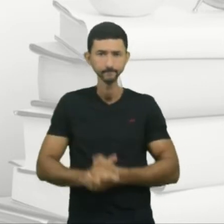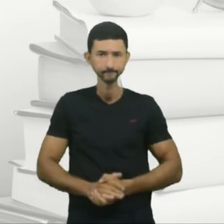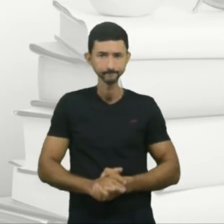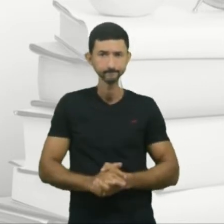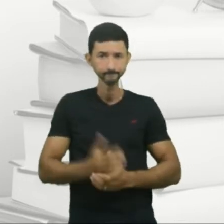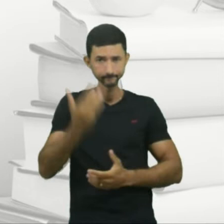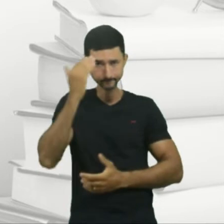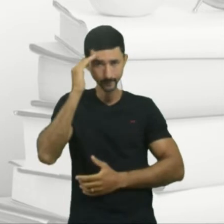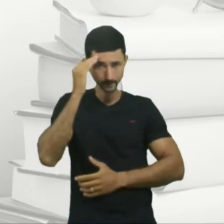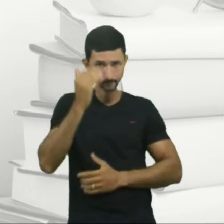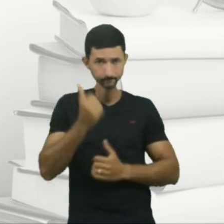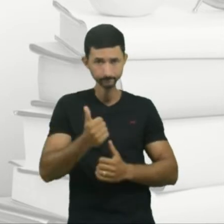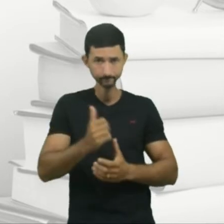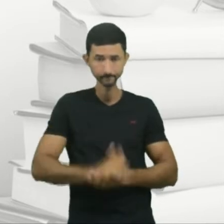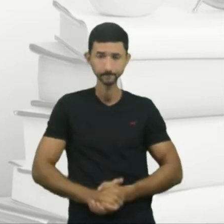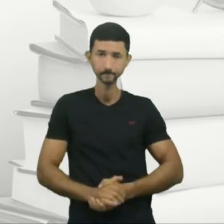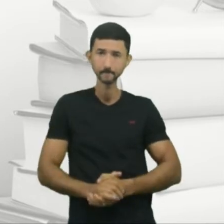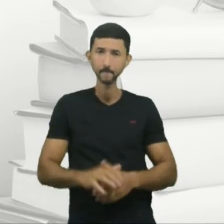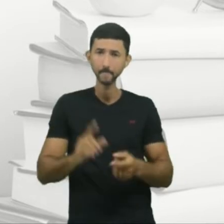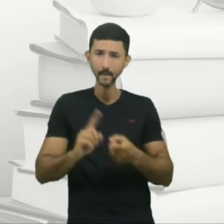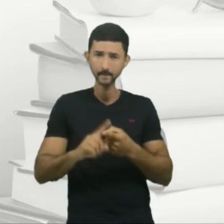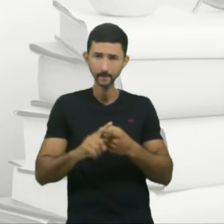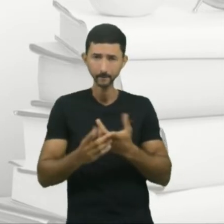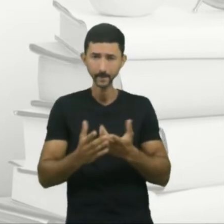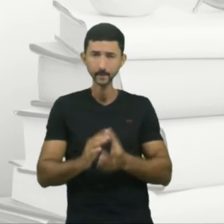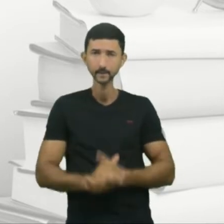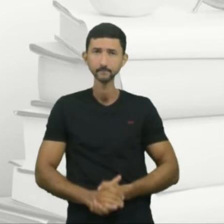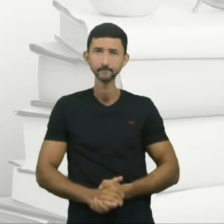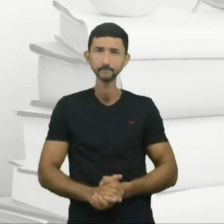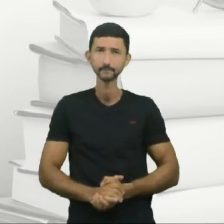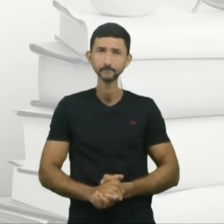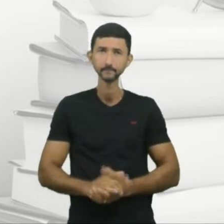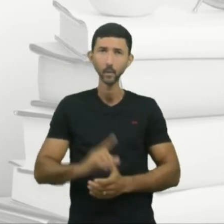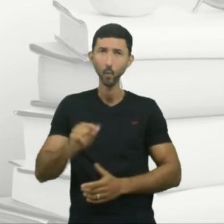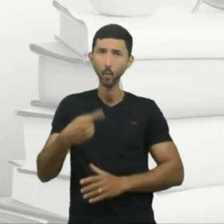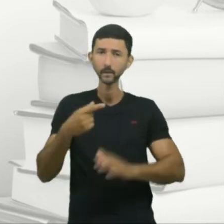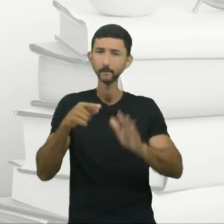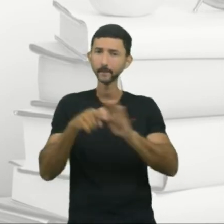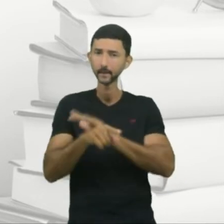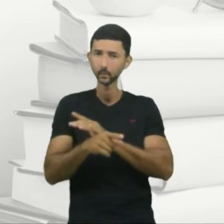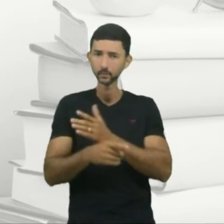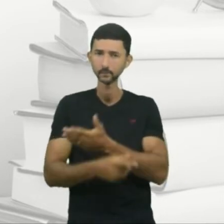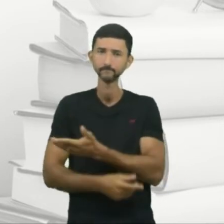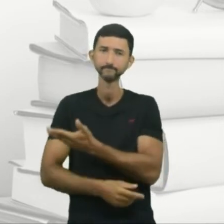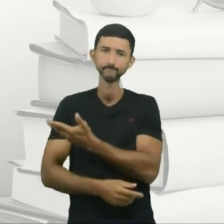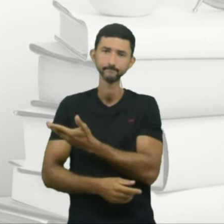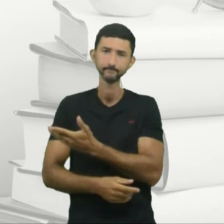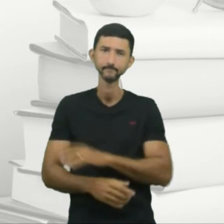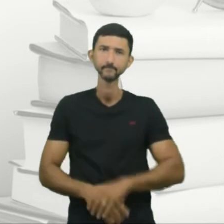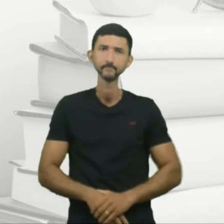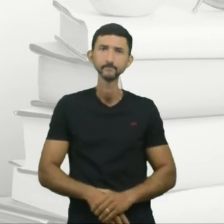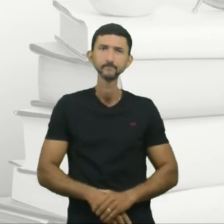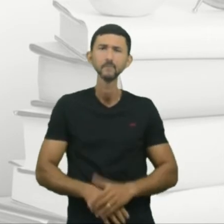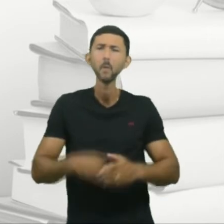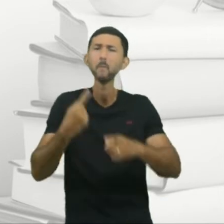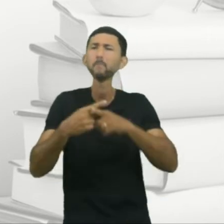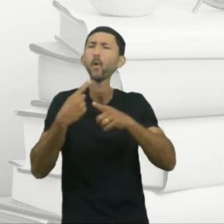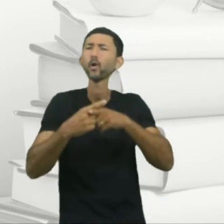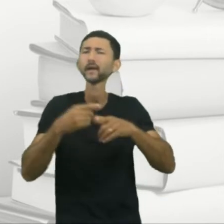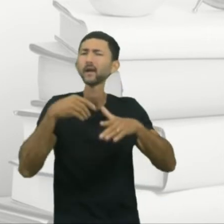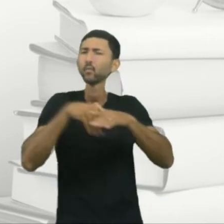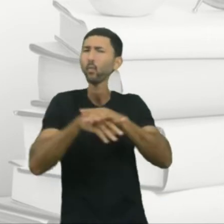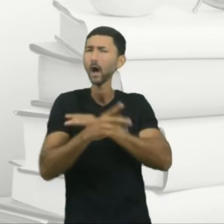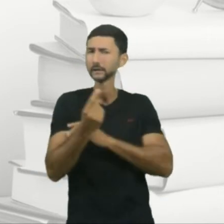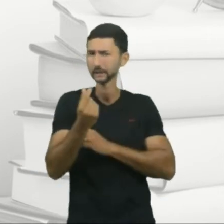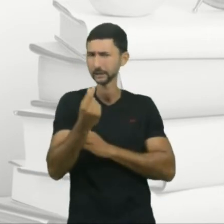tá certo? Além disso, eu trouxe a próxima pergunta. Poupar para quê? Olha